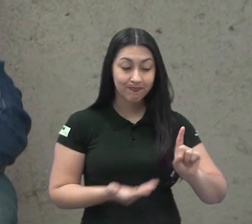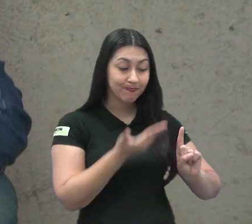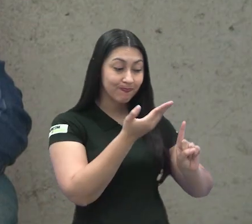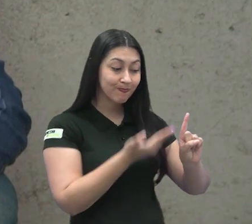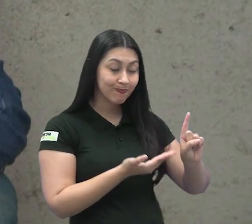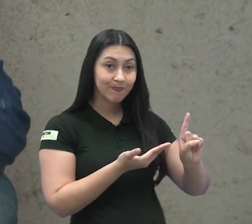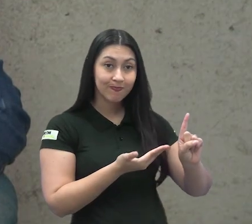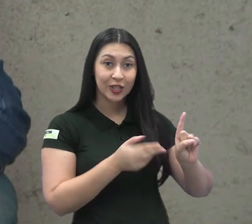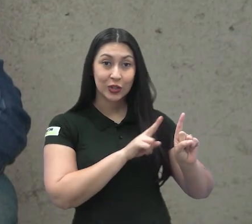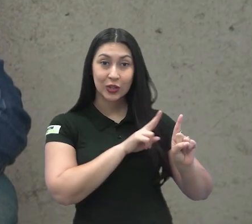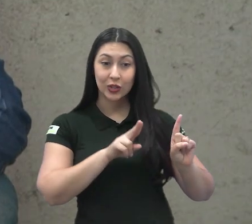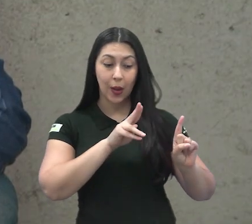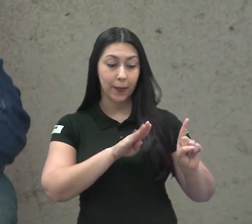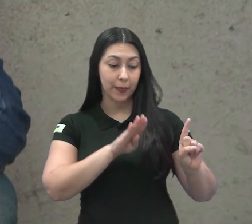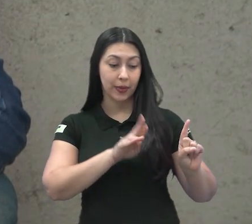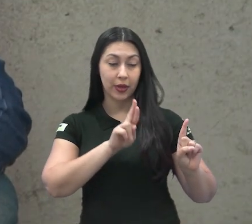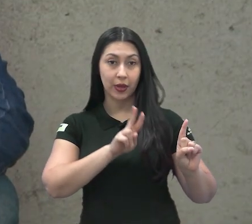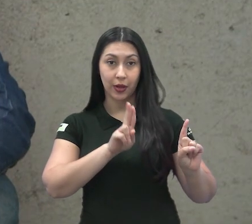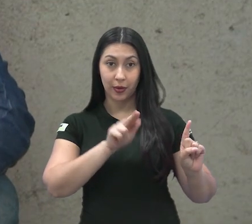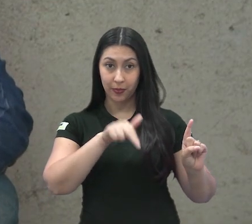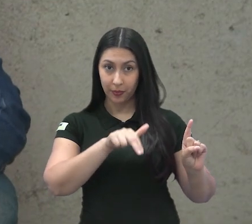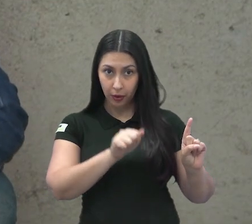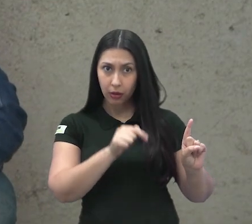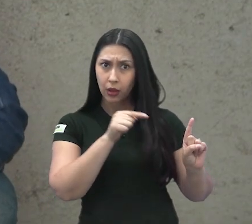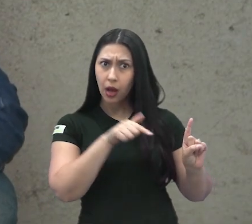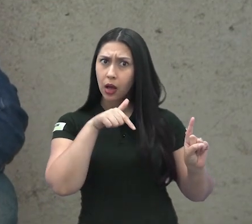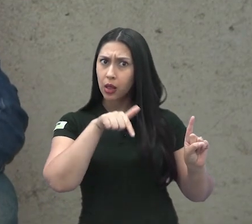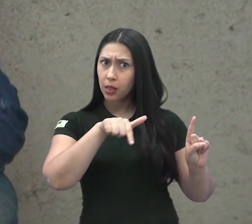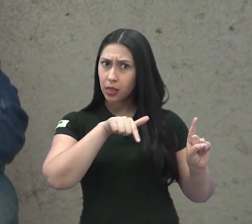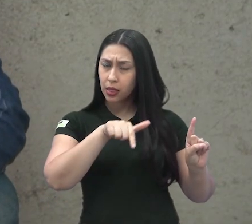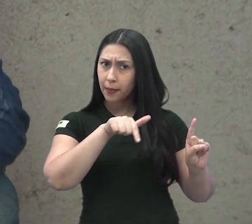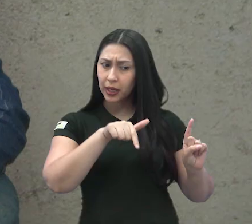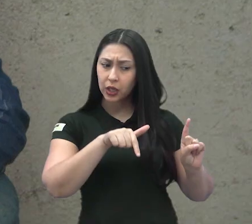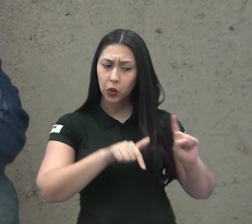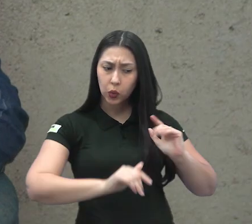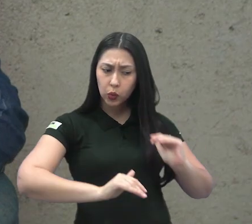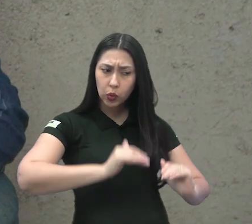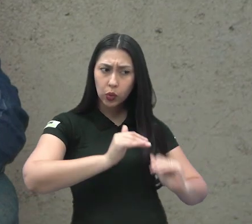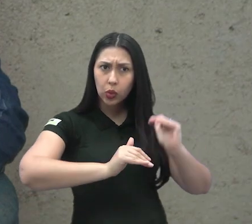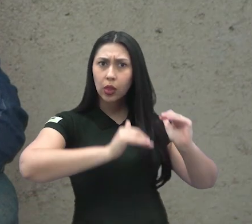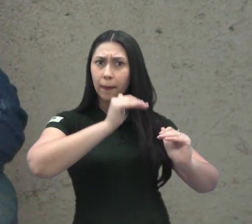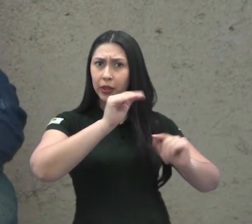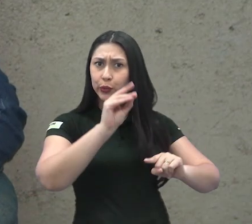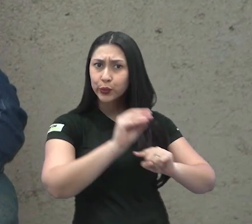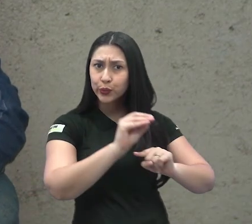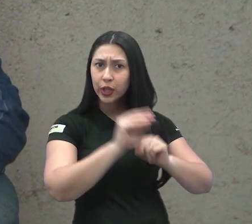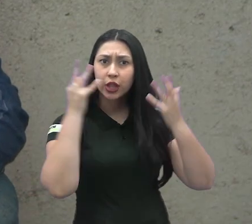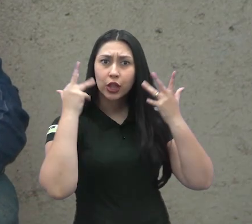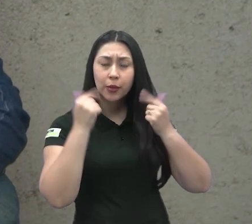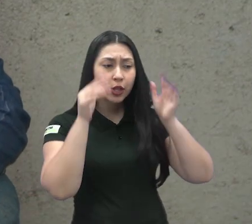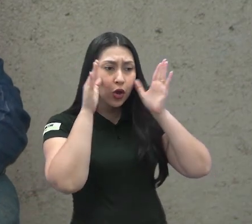da zootecnista Bruna Sarouti, que dedica sua trajetória ao desenvolvimento da produção animal com